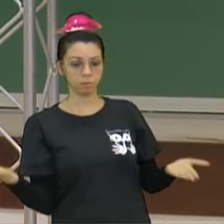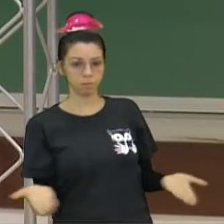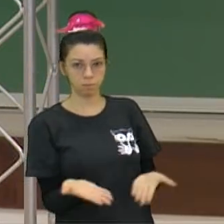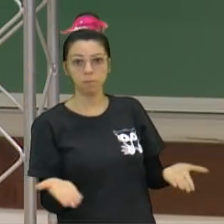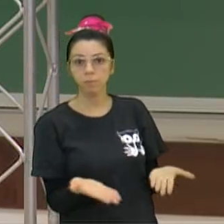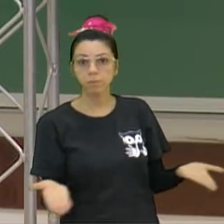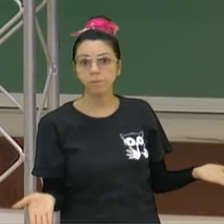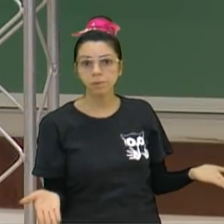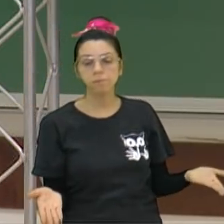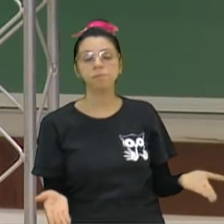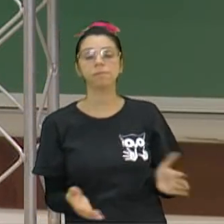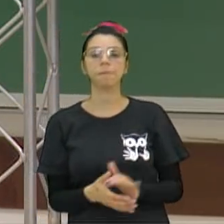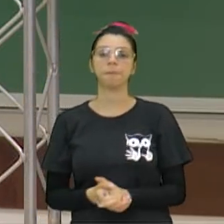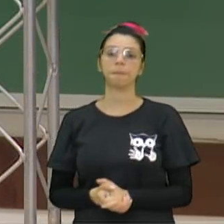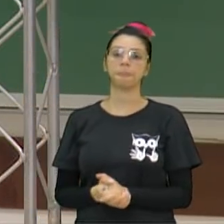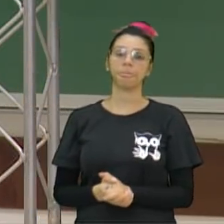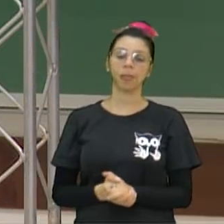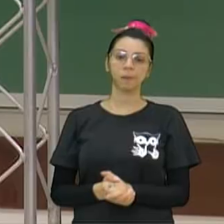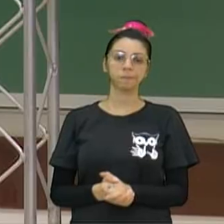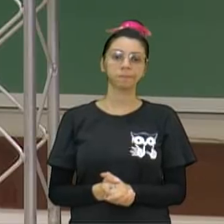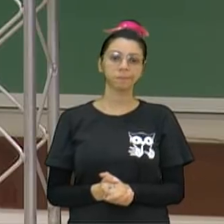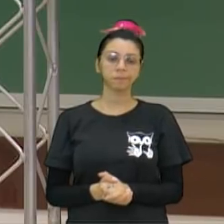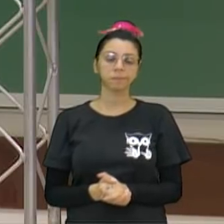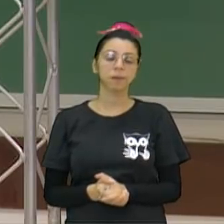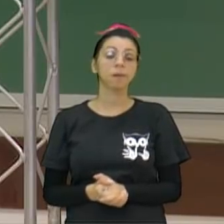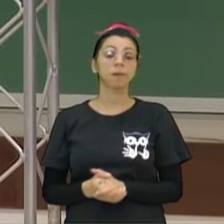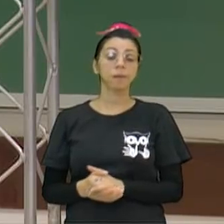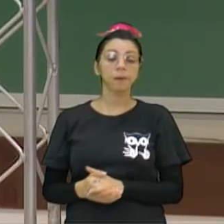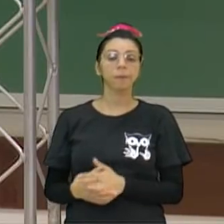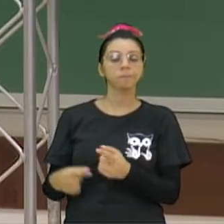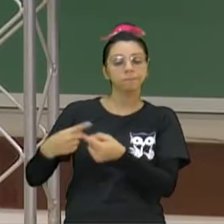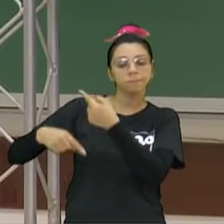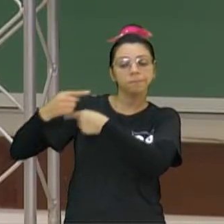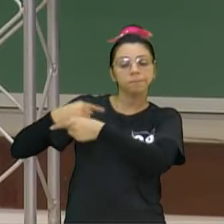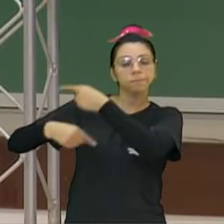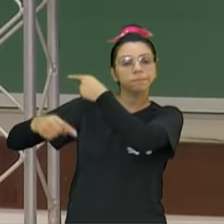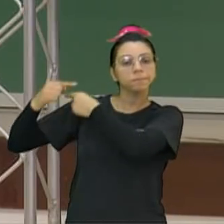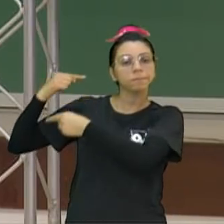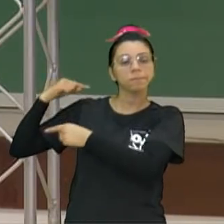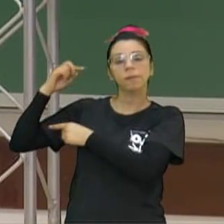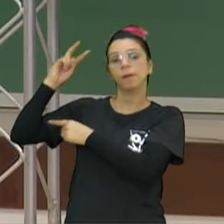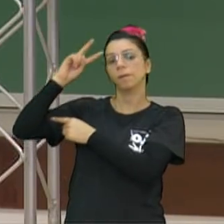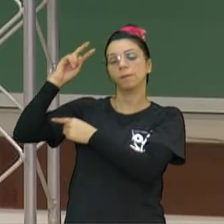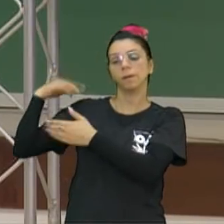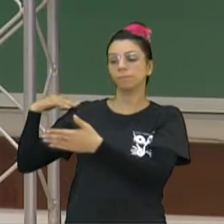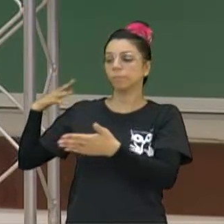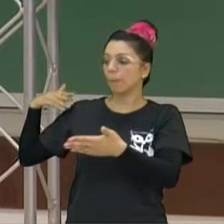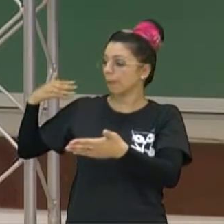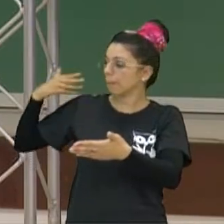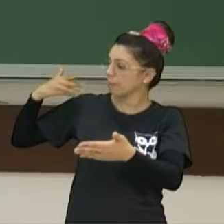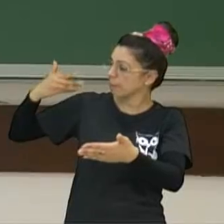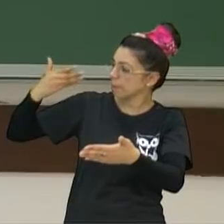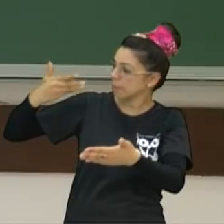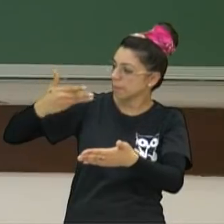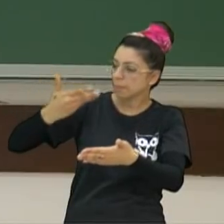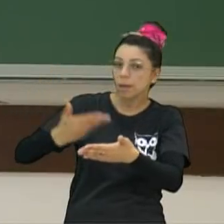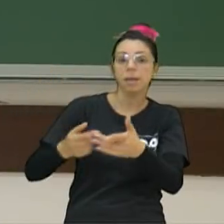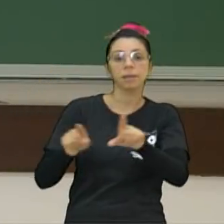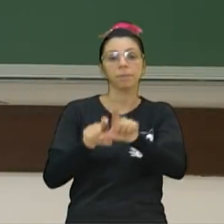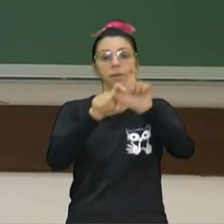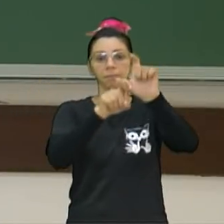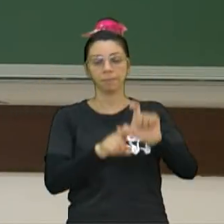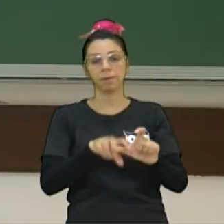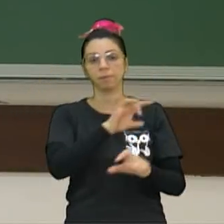beleza atual, né? Então, a gente vê que isso é uma construção histórica, é ao longo do tempo e depende de cada cultura,